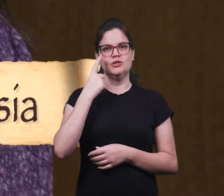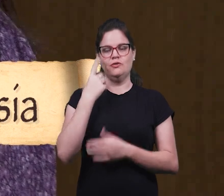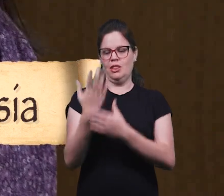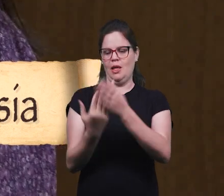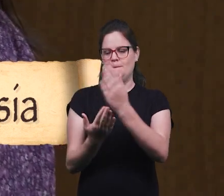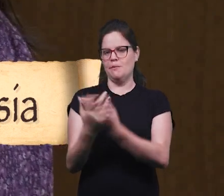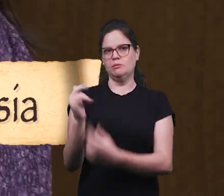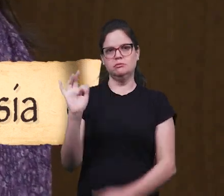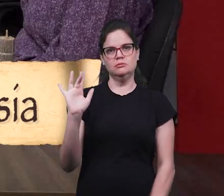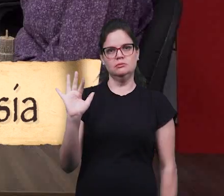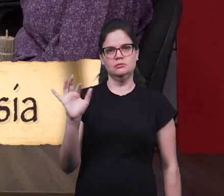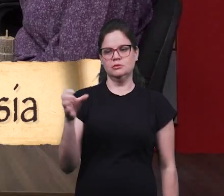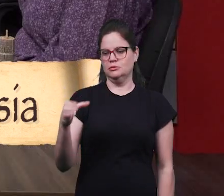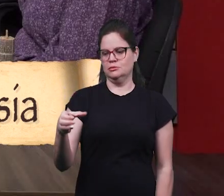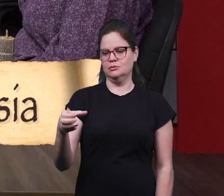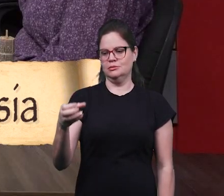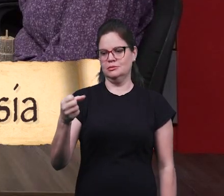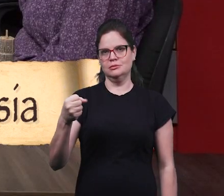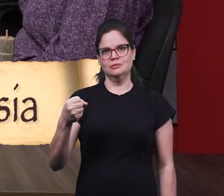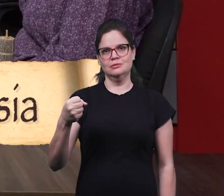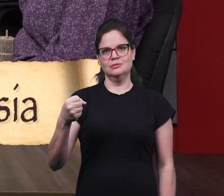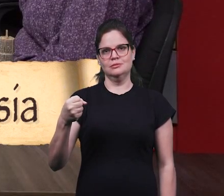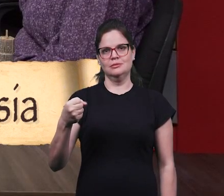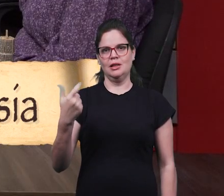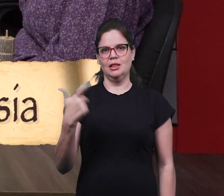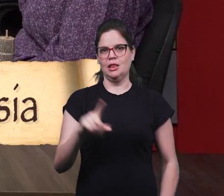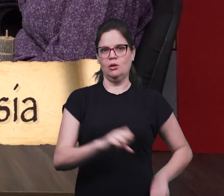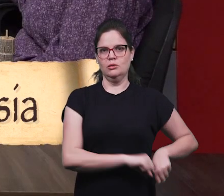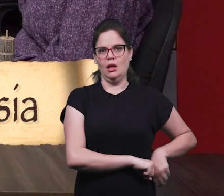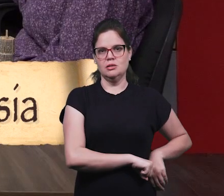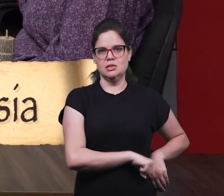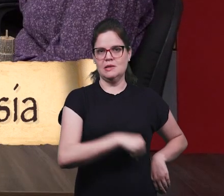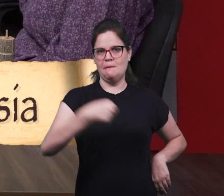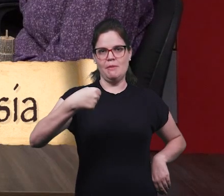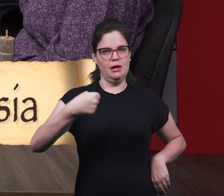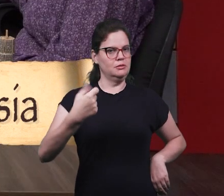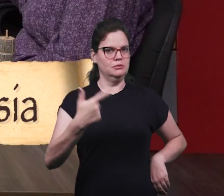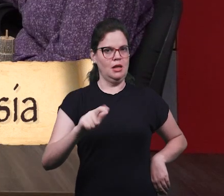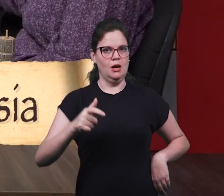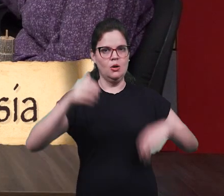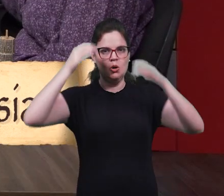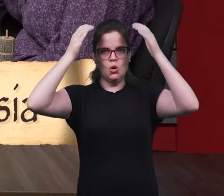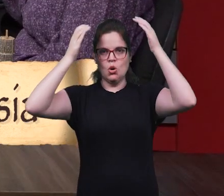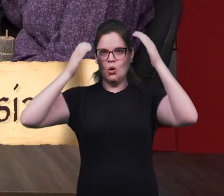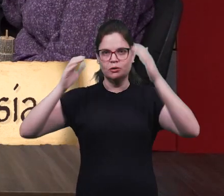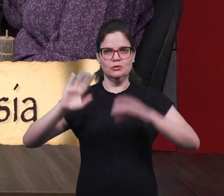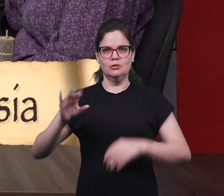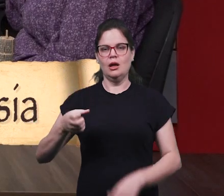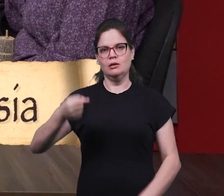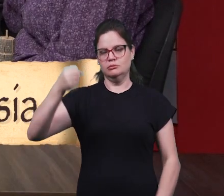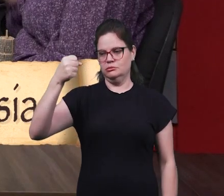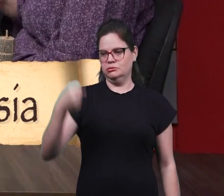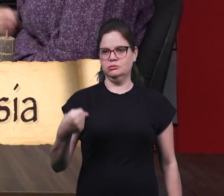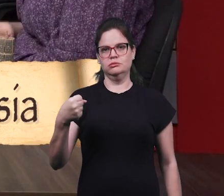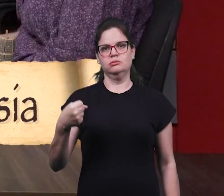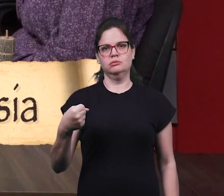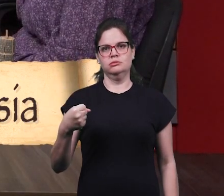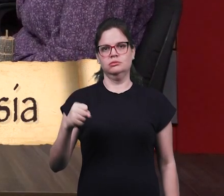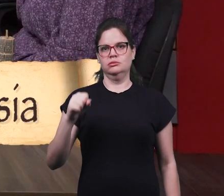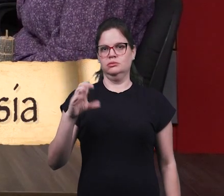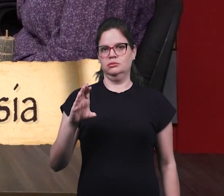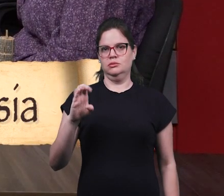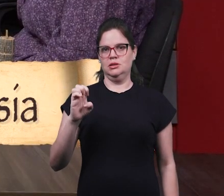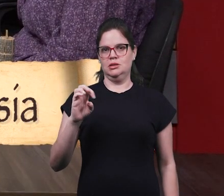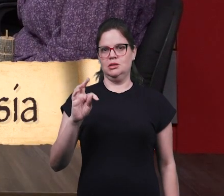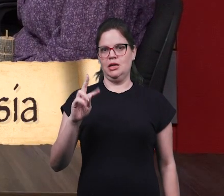ali na mão dele, não tem uma espada, não tem uma coroa, é exatamente um